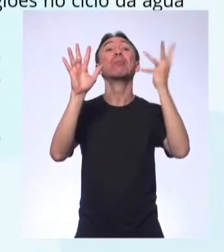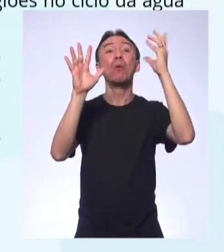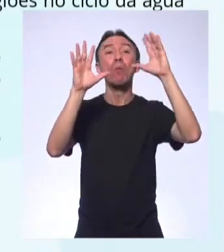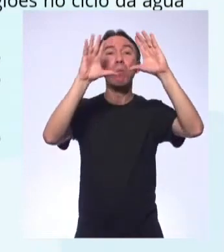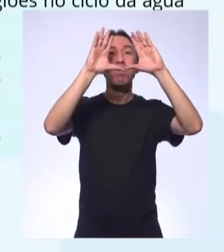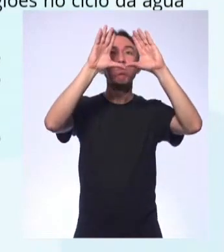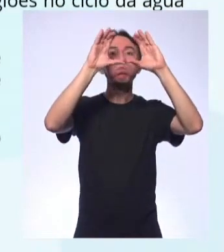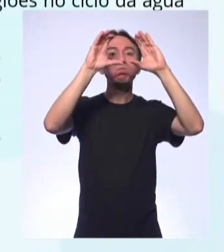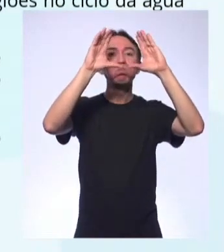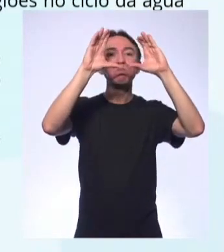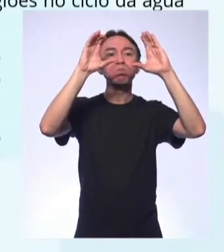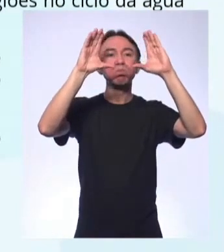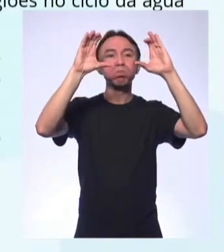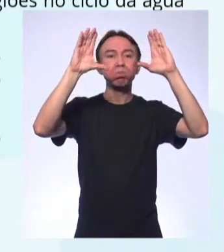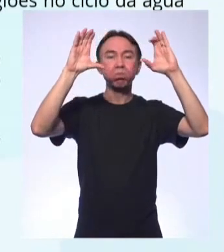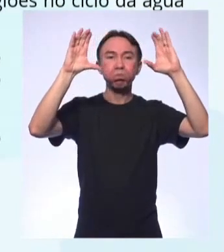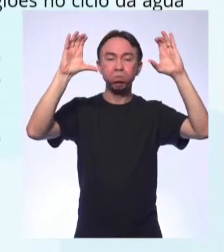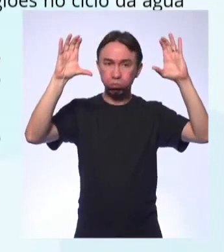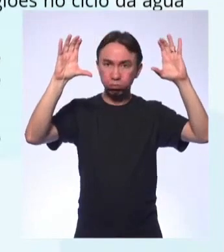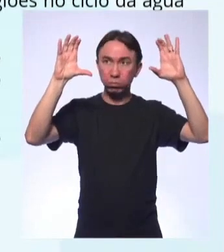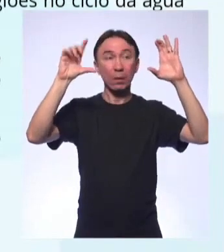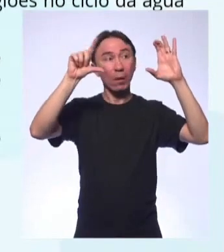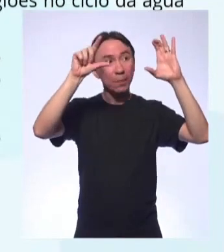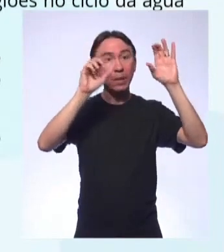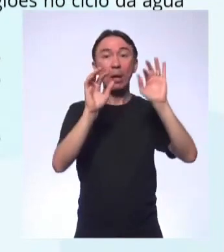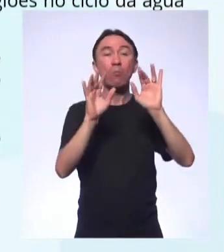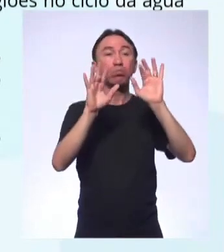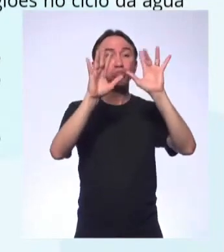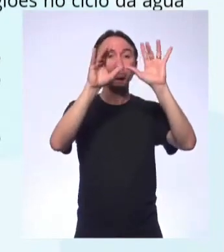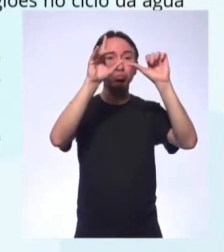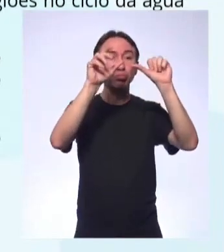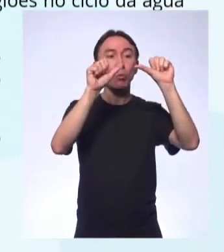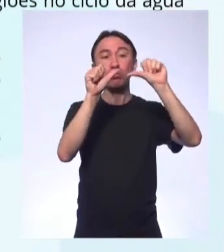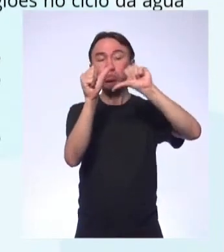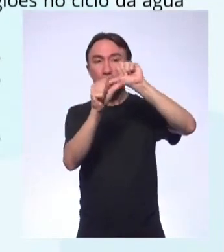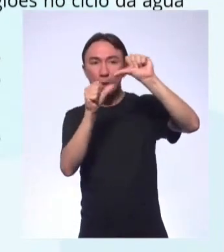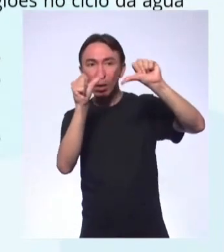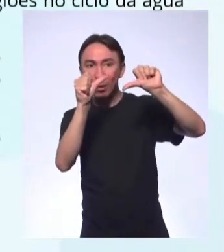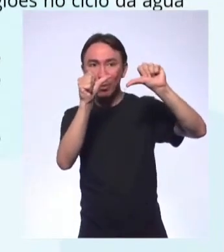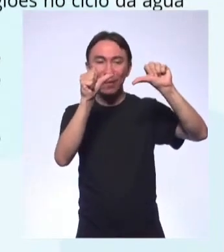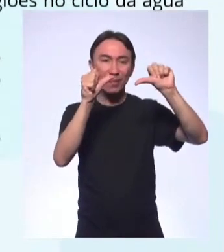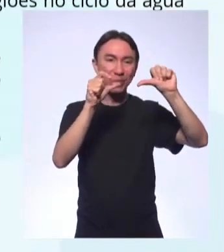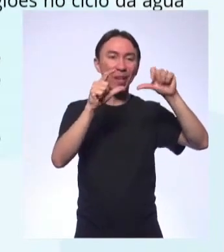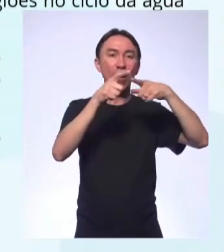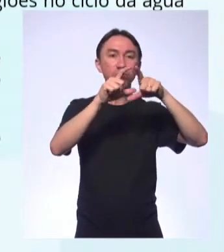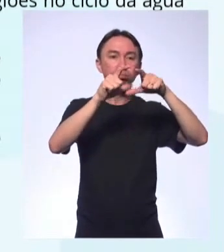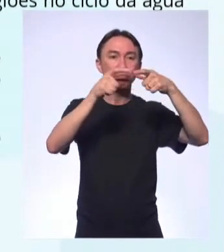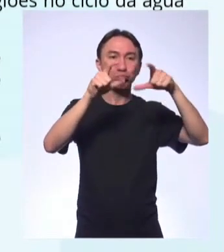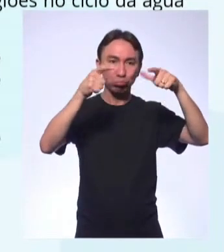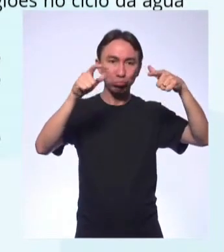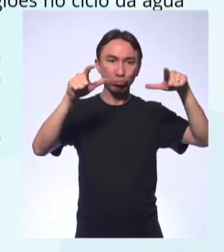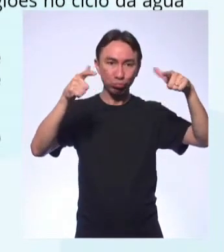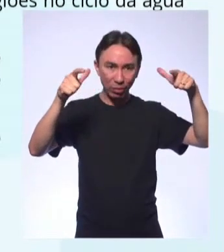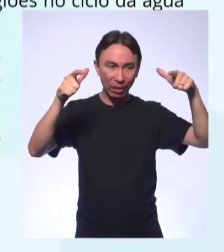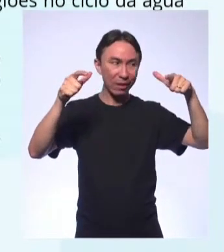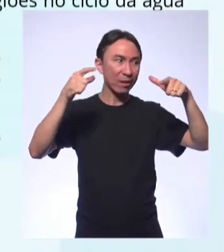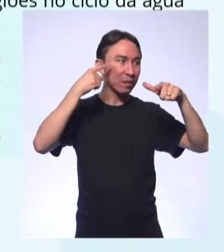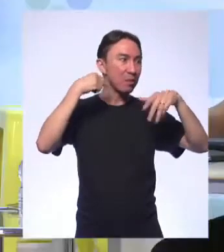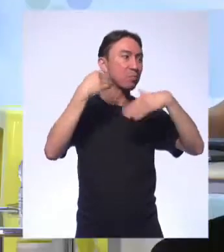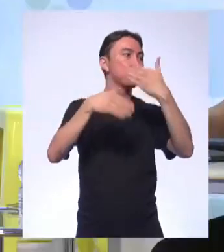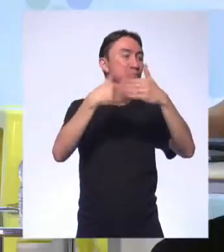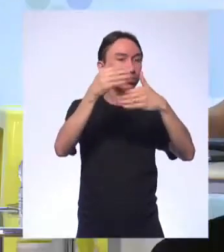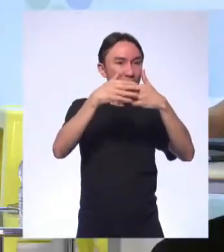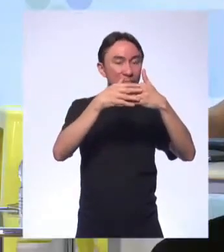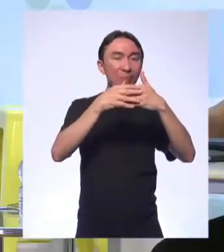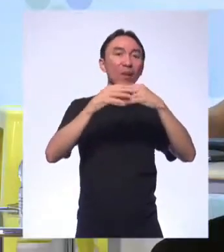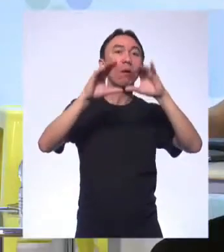se condensar, passar do estado gasoso para o estado líquido e com o passar do tempo, né, vai formando as nuvens,